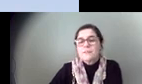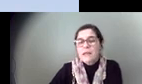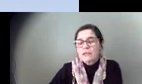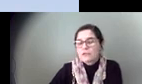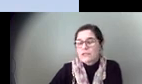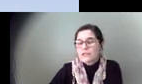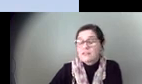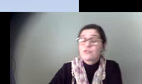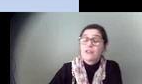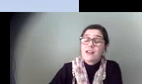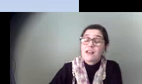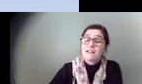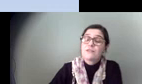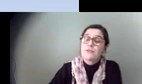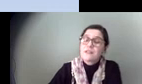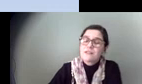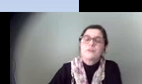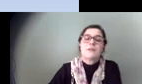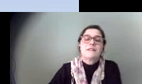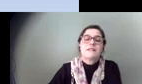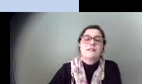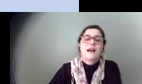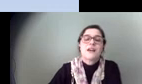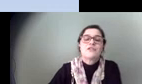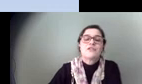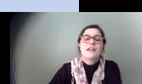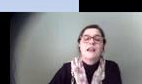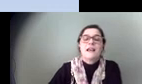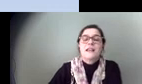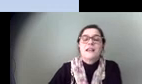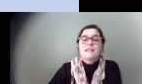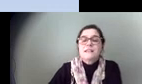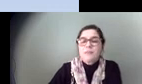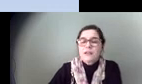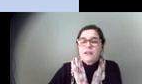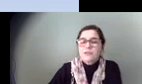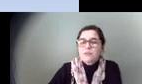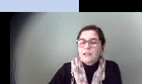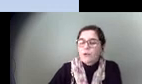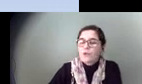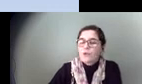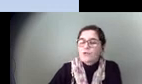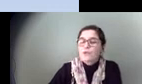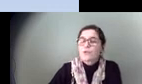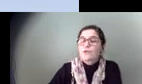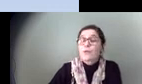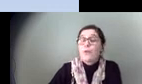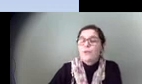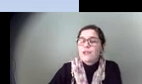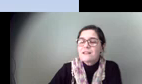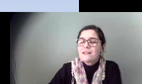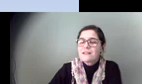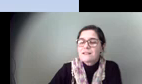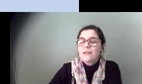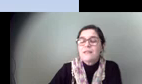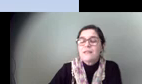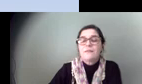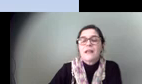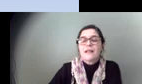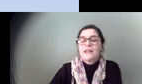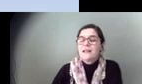esses aspectos organizacionais eles influenciam na aprendizagem, esses aspectos pedagógicos, como que eles